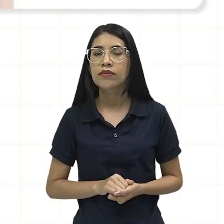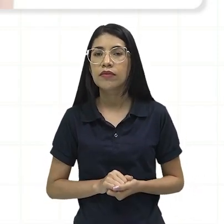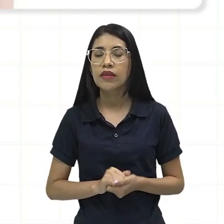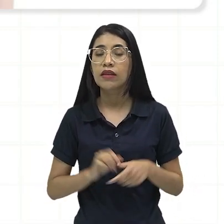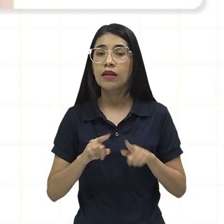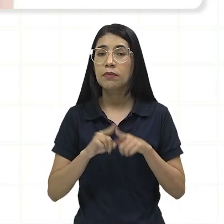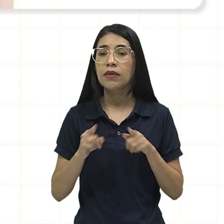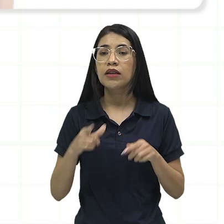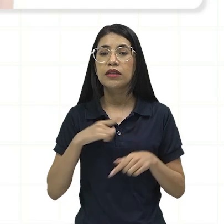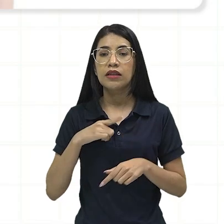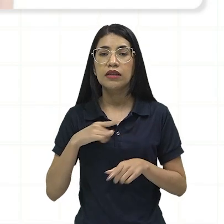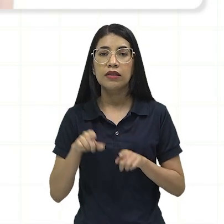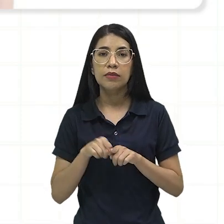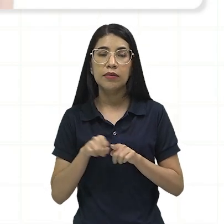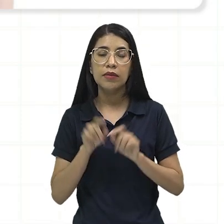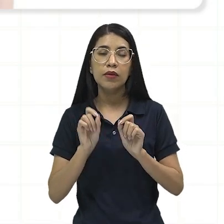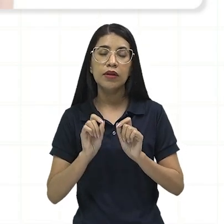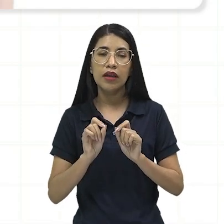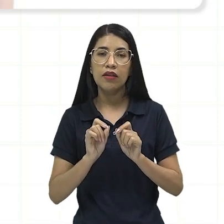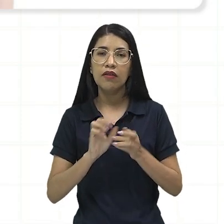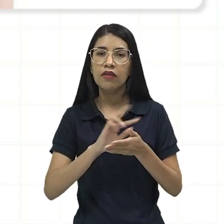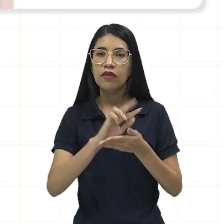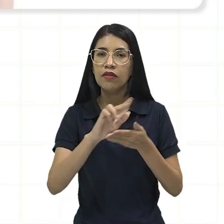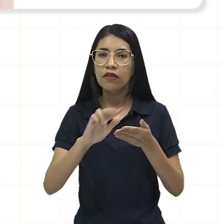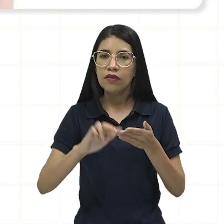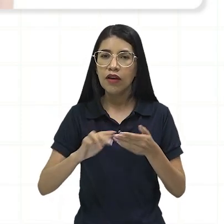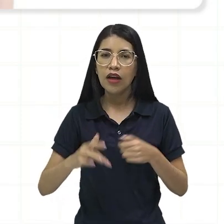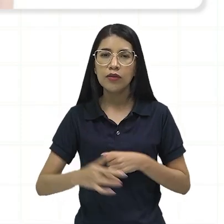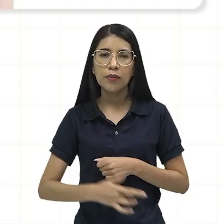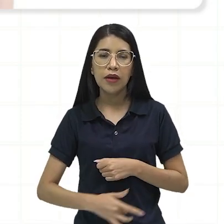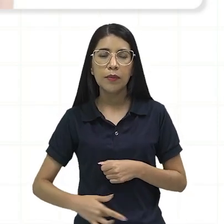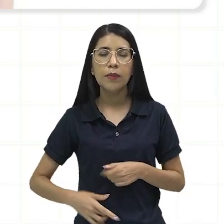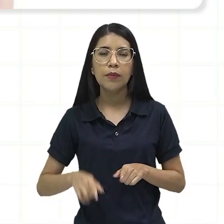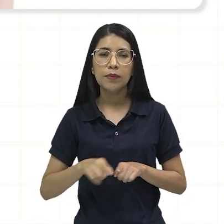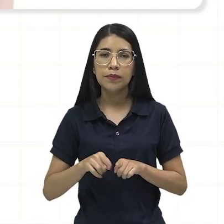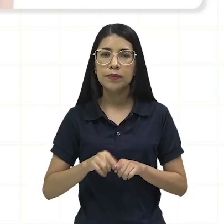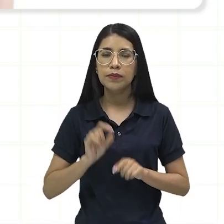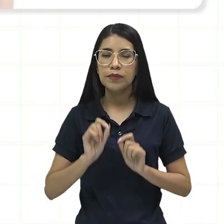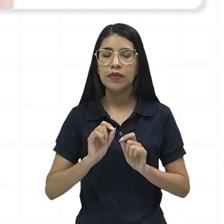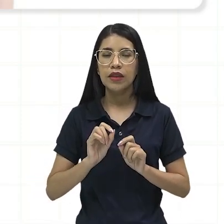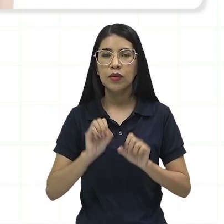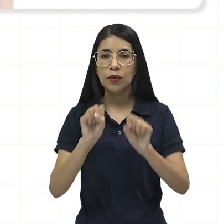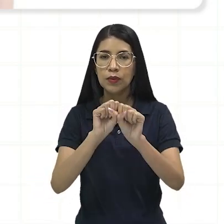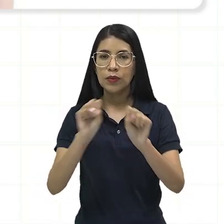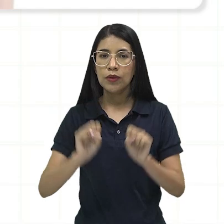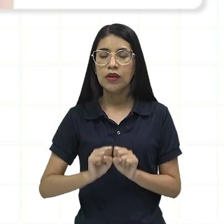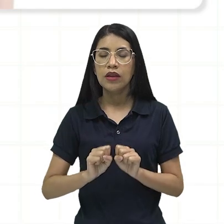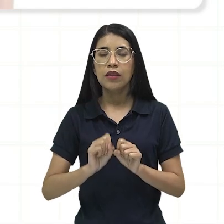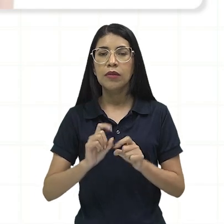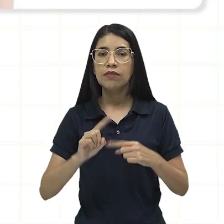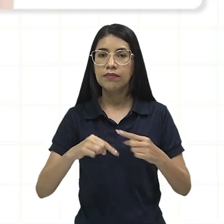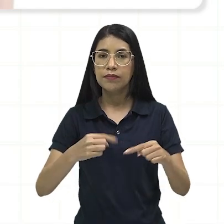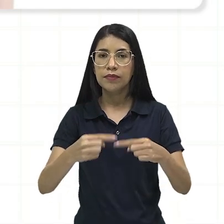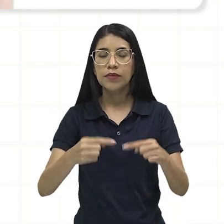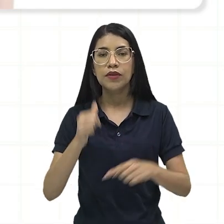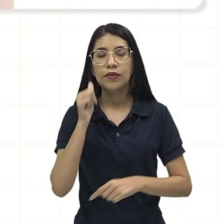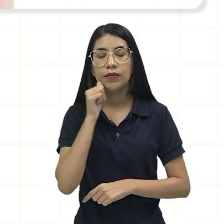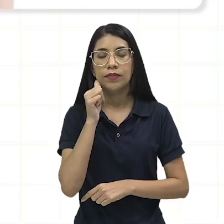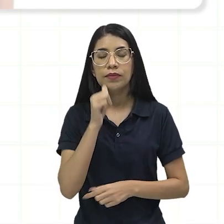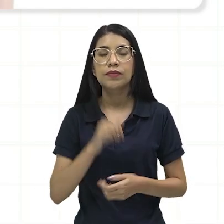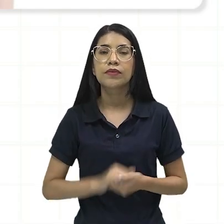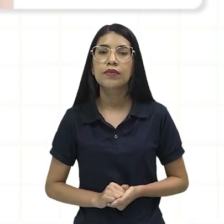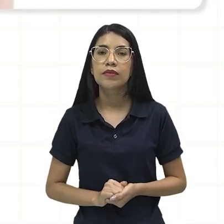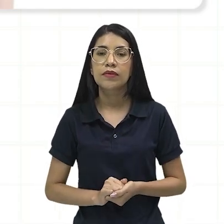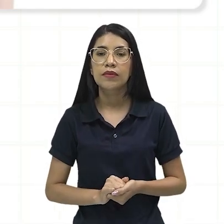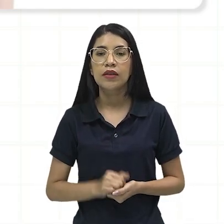mas aqui a gente tem um conjunto de órgãos que são, né, os responsáveis pela reprodução, tá? Então